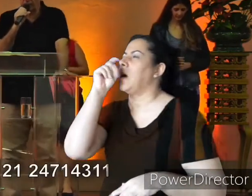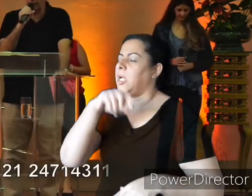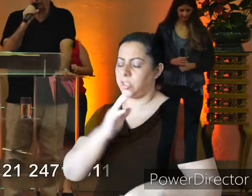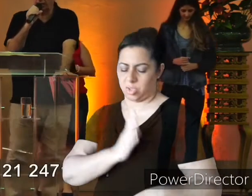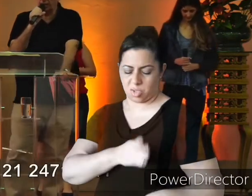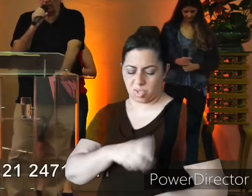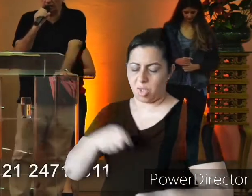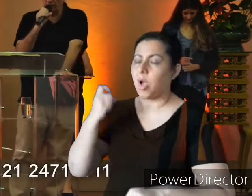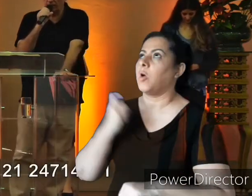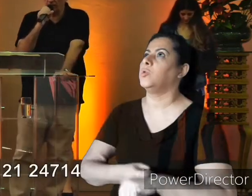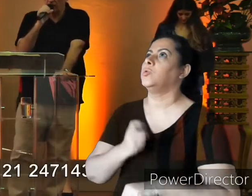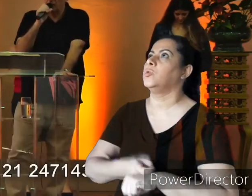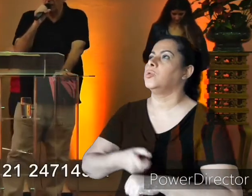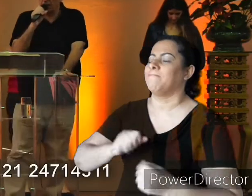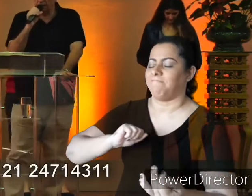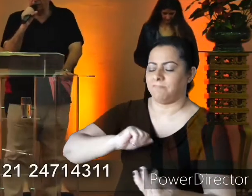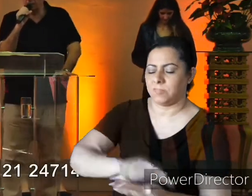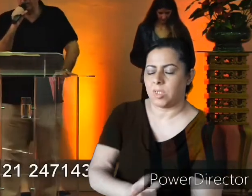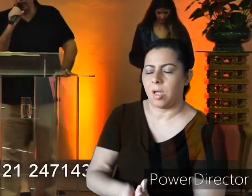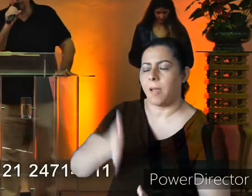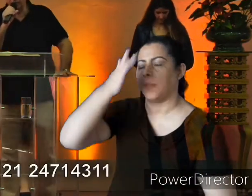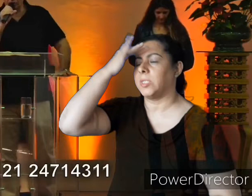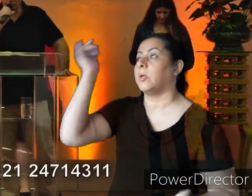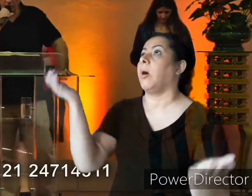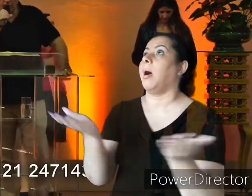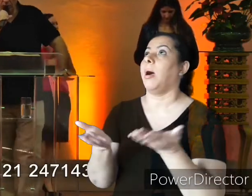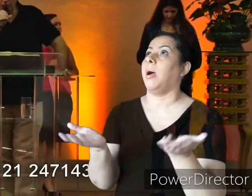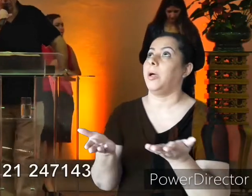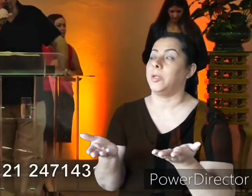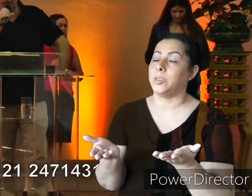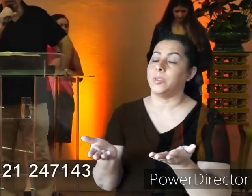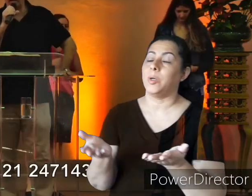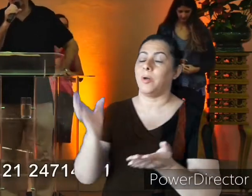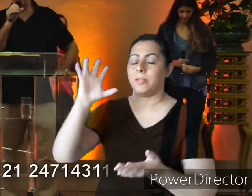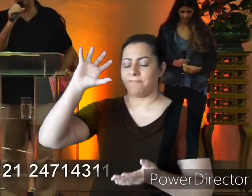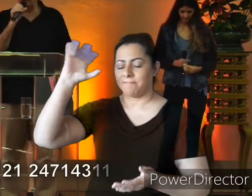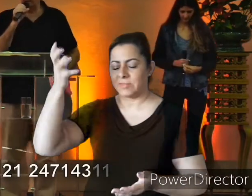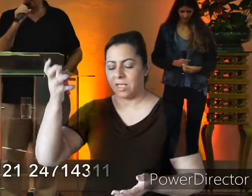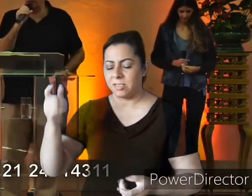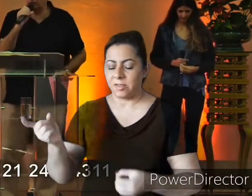as suas vidas a Cristo, que nesse momento, Senhor, que estão ouvindo a tua